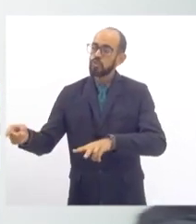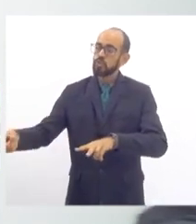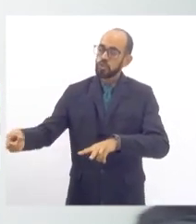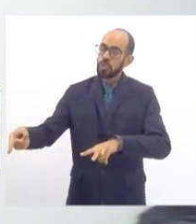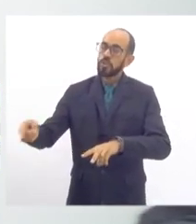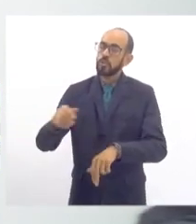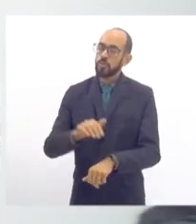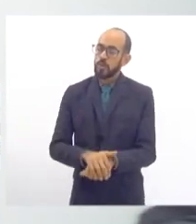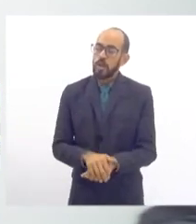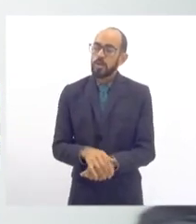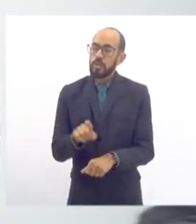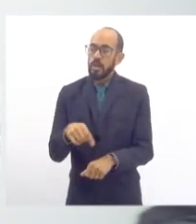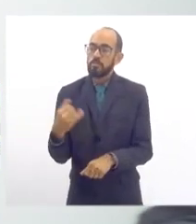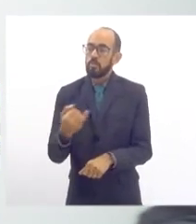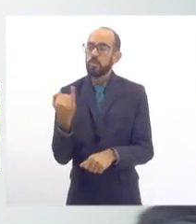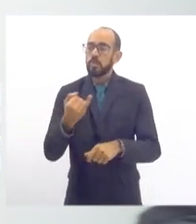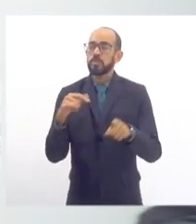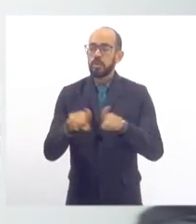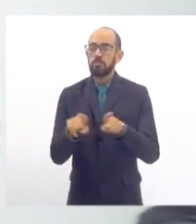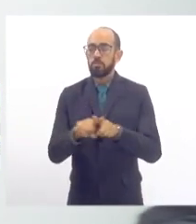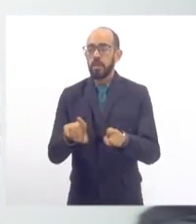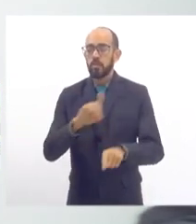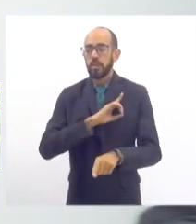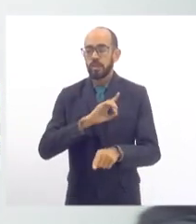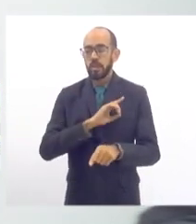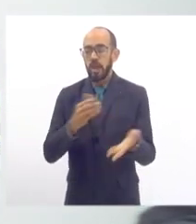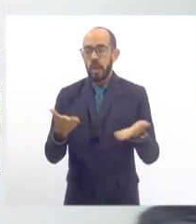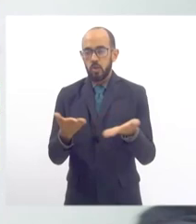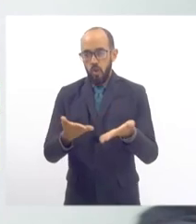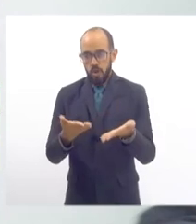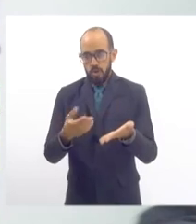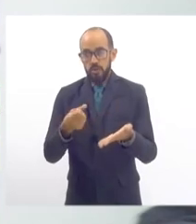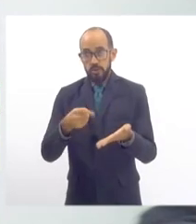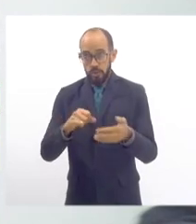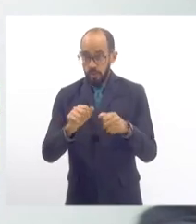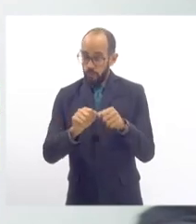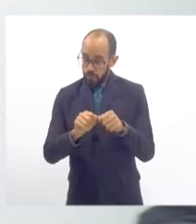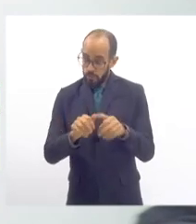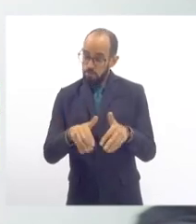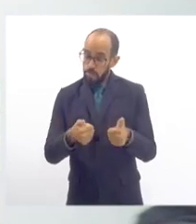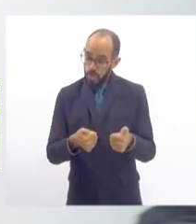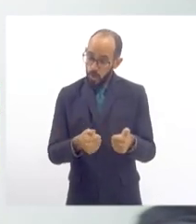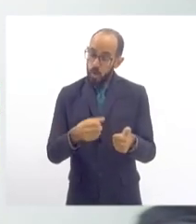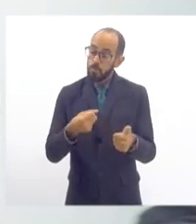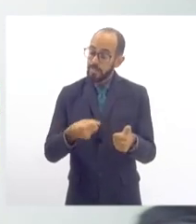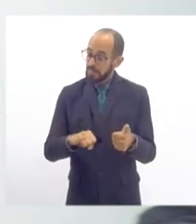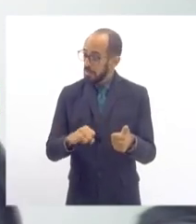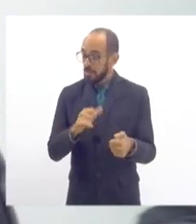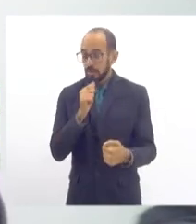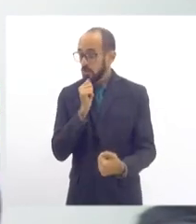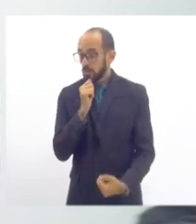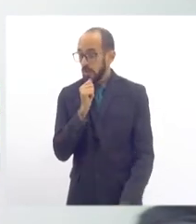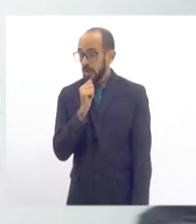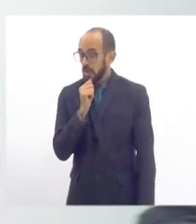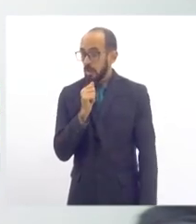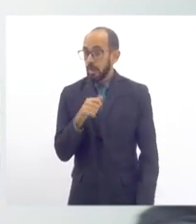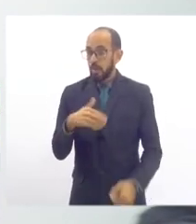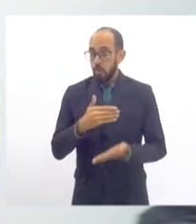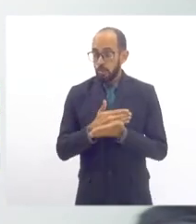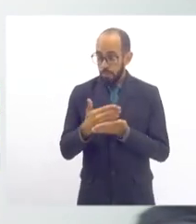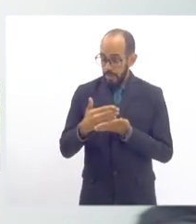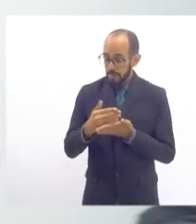mais detalhes sobre esses repasses, e é muito importante que o DETRAN, desde já, se já está fazendo isso, tanto melhor. Mas, se não está fazendo isso, desde já, comece